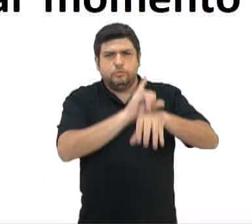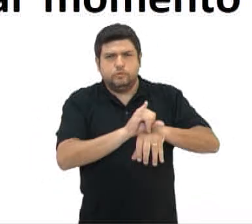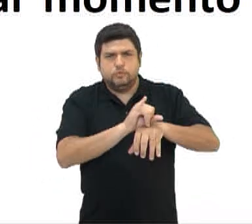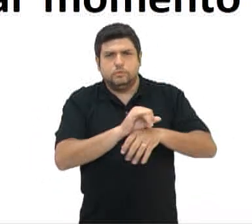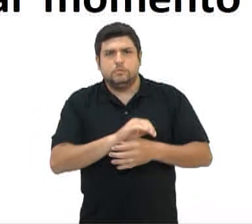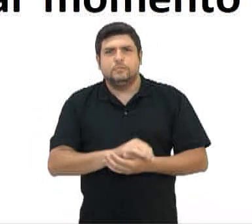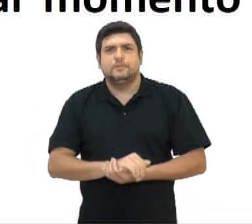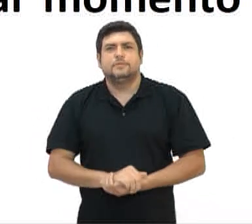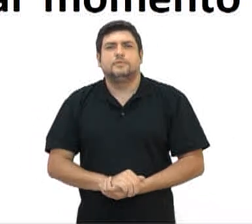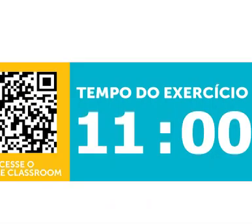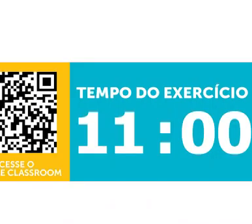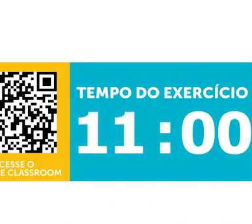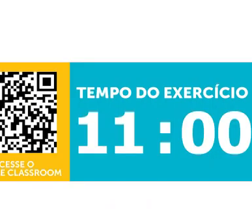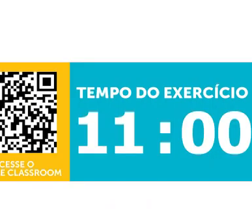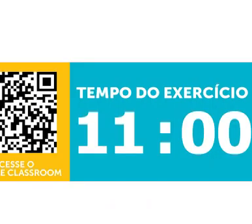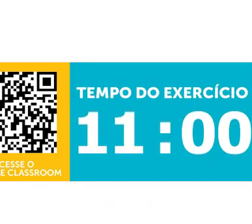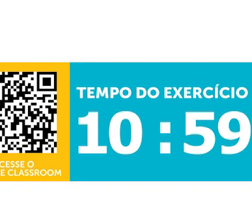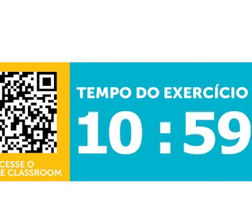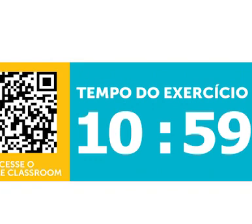minutinhos para vocês.